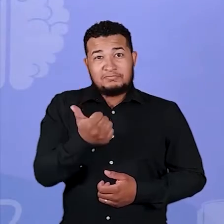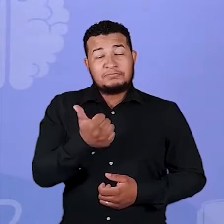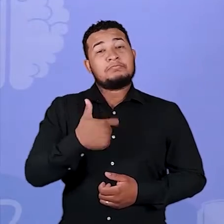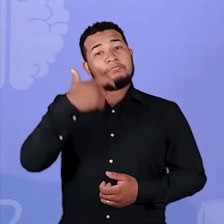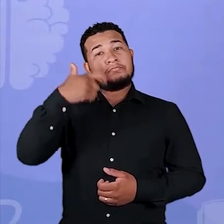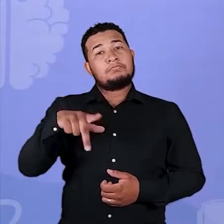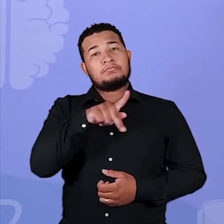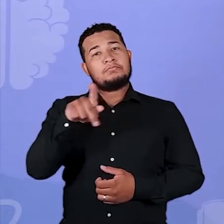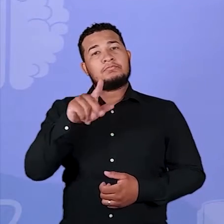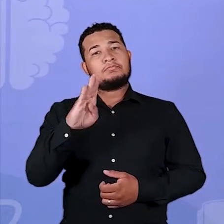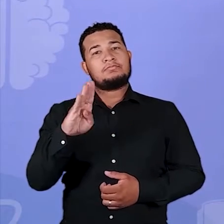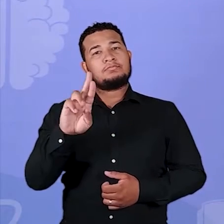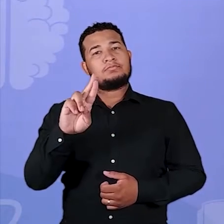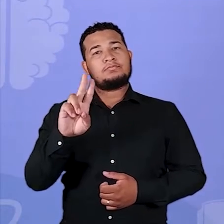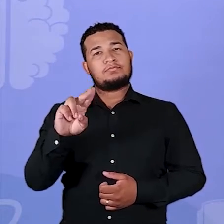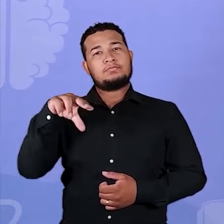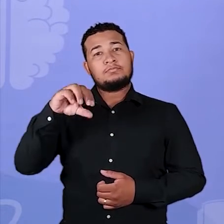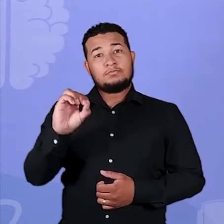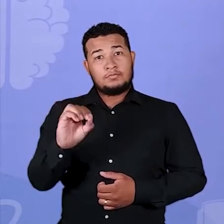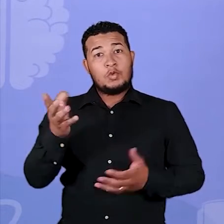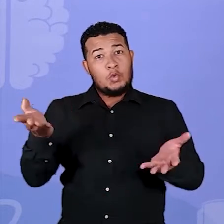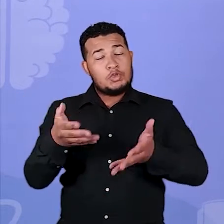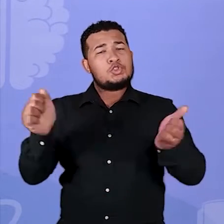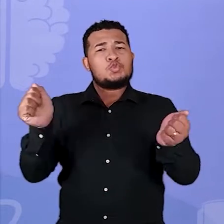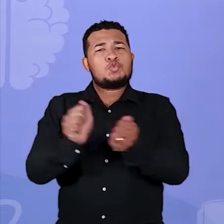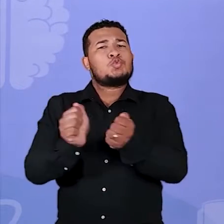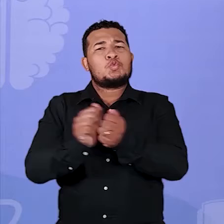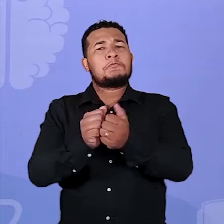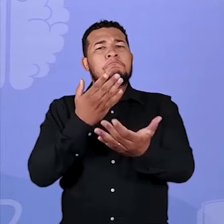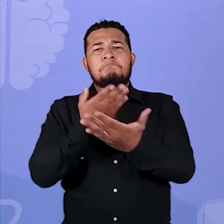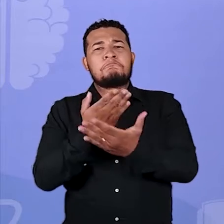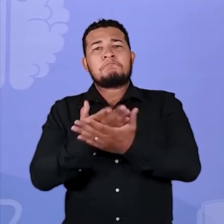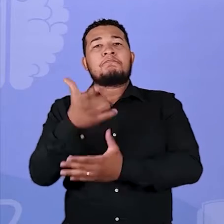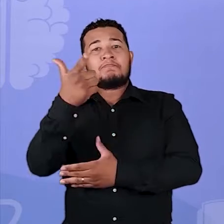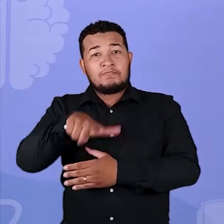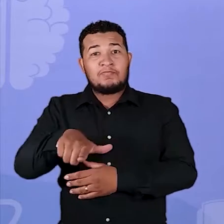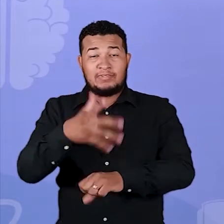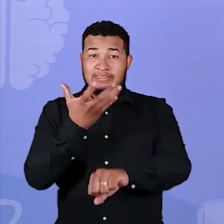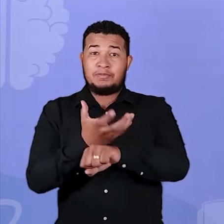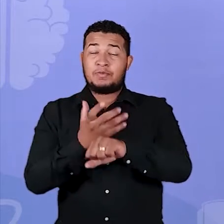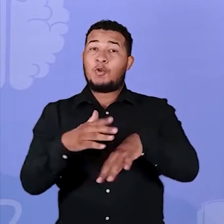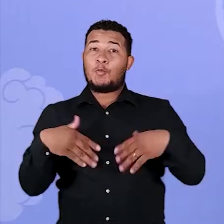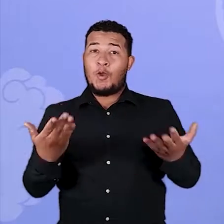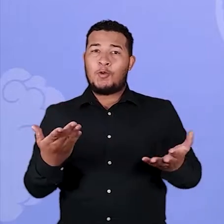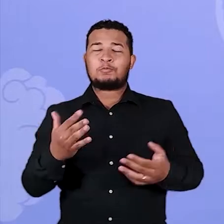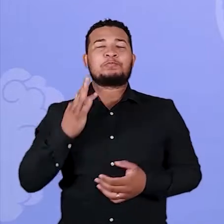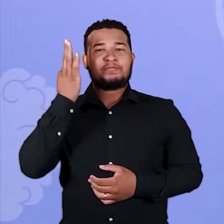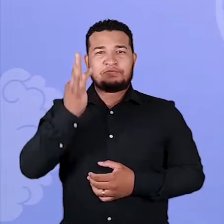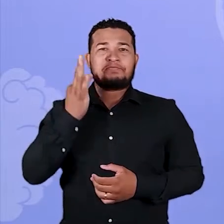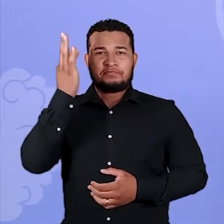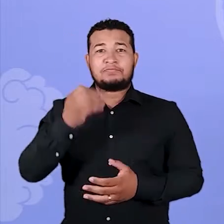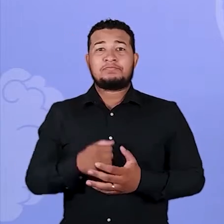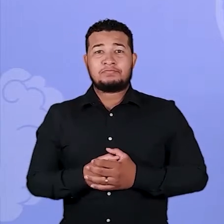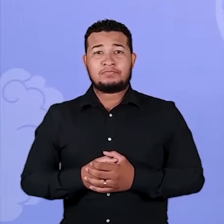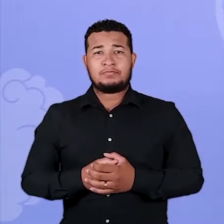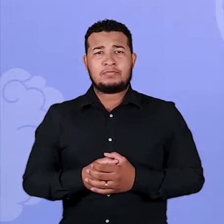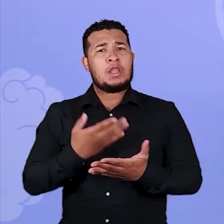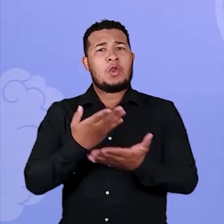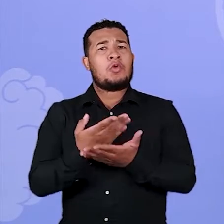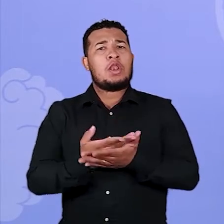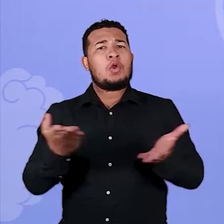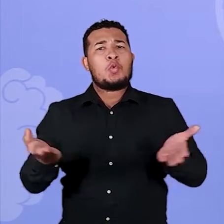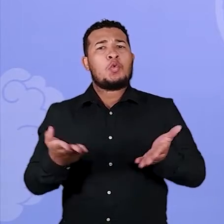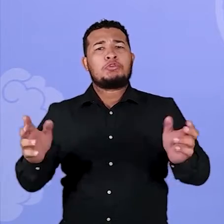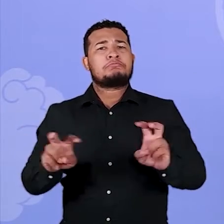Oi, gente, aqui é o professor Bruno e hoje a gente vai assistir junto mais uma aula de filosofia. A aula de